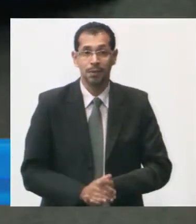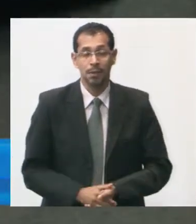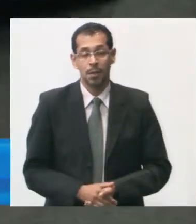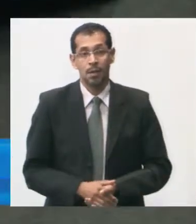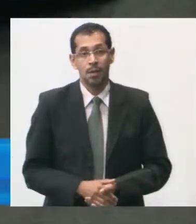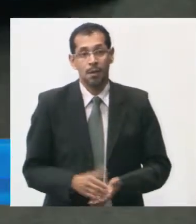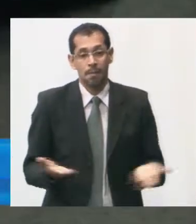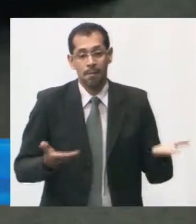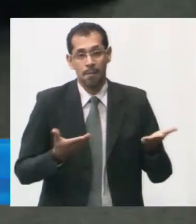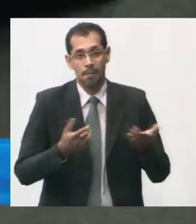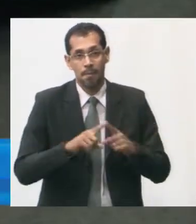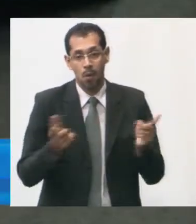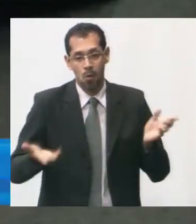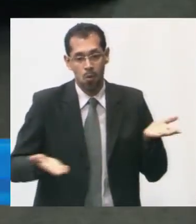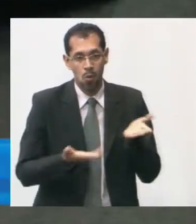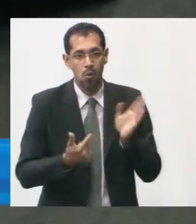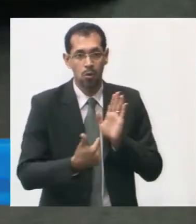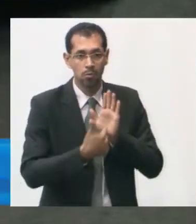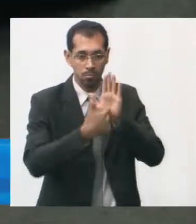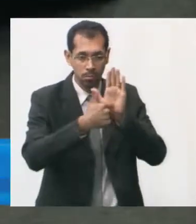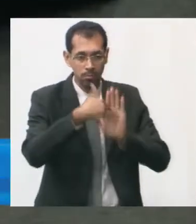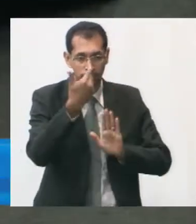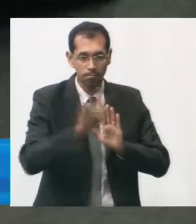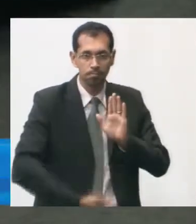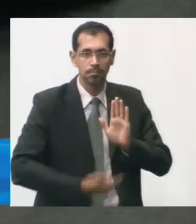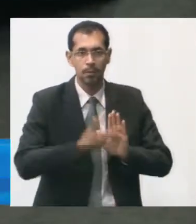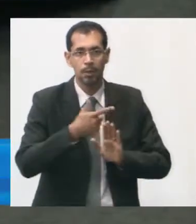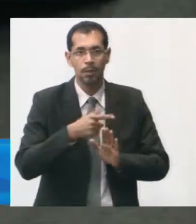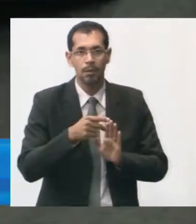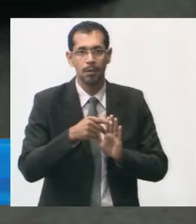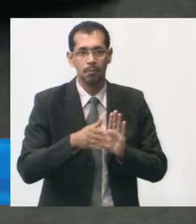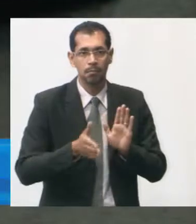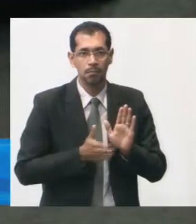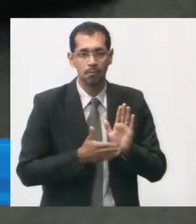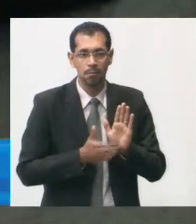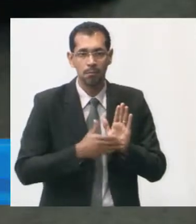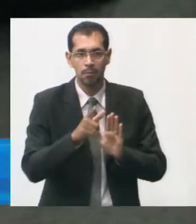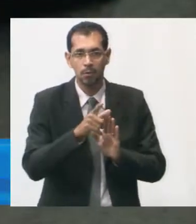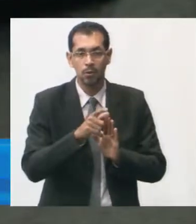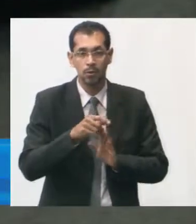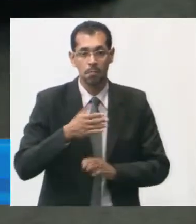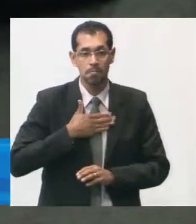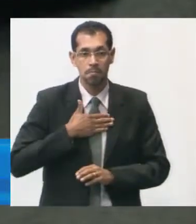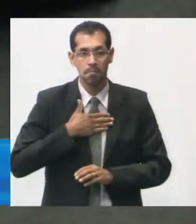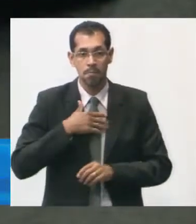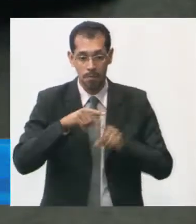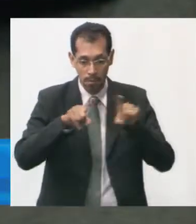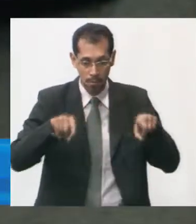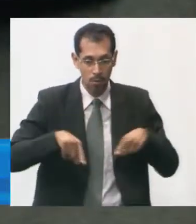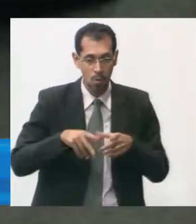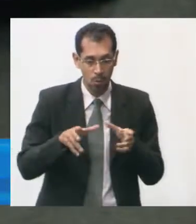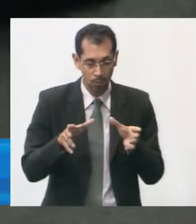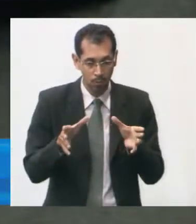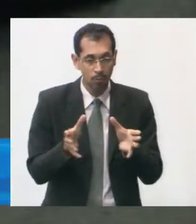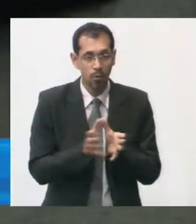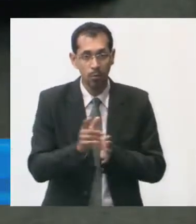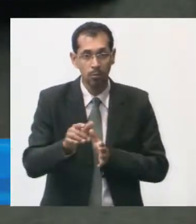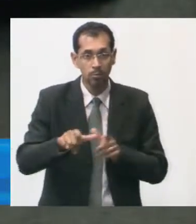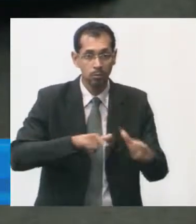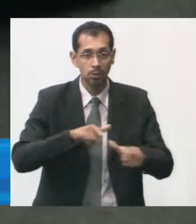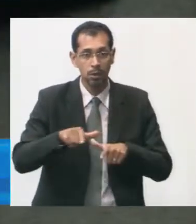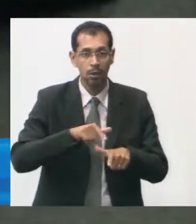modificação. Está sendo elaborado pelo meu gabinete, para que todo o gabinete possa ter uma qualificação técnica